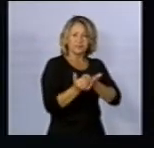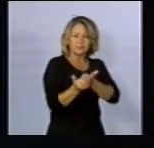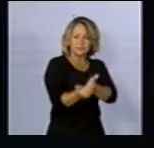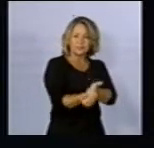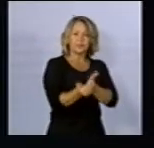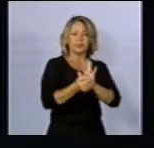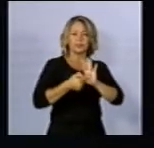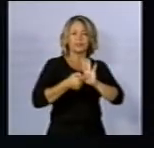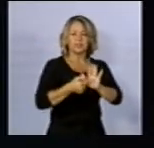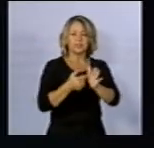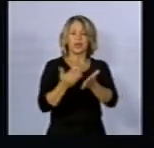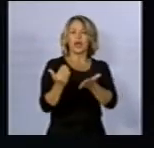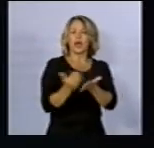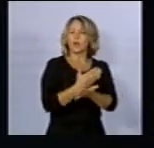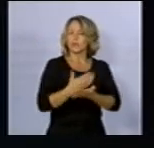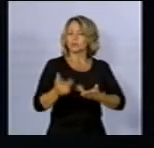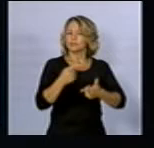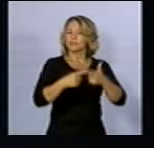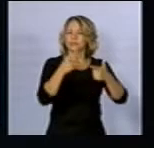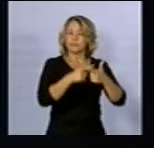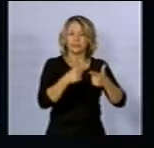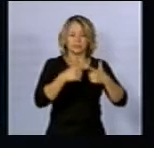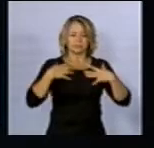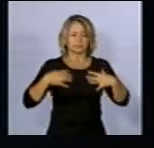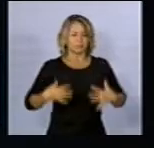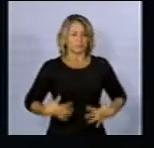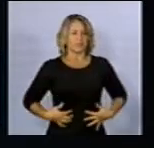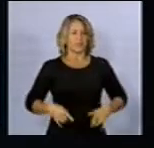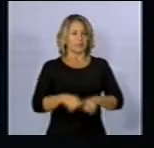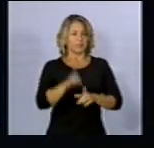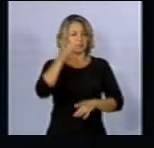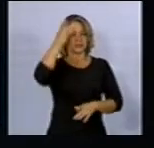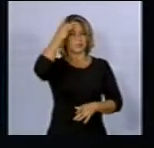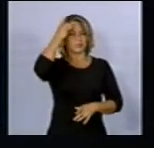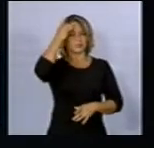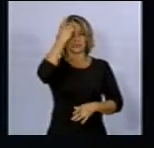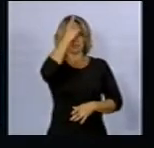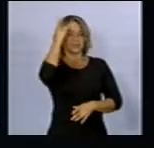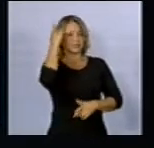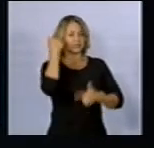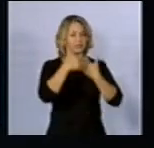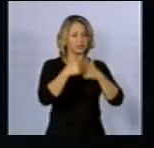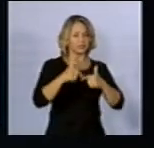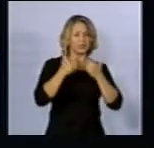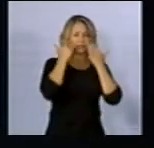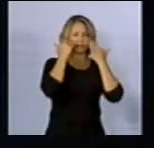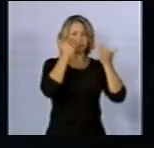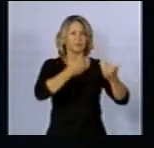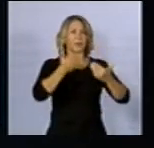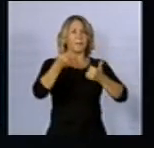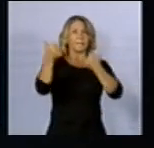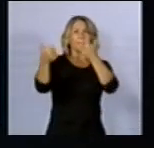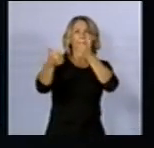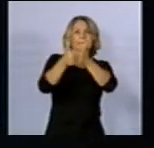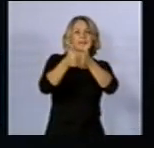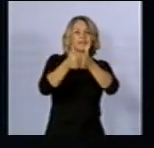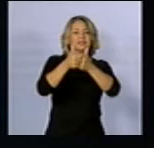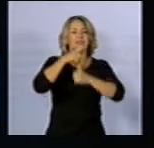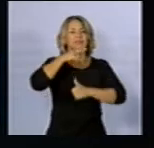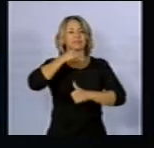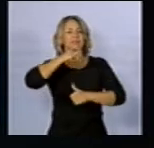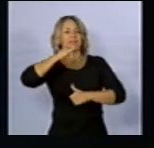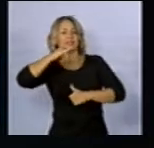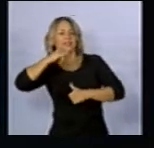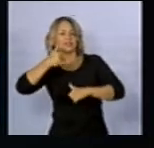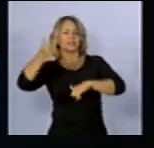apontando alguns efeitos cardiovasculares e psíquicos em trabalhadores expostos em áreas de